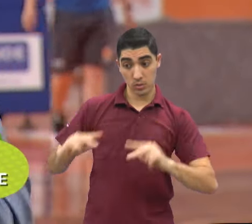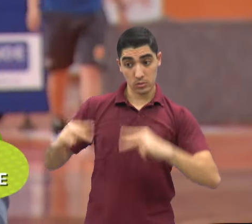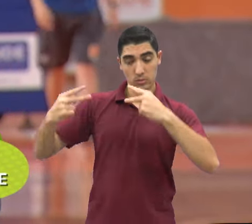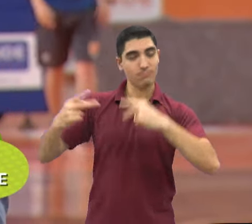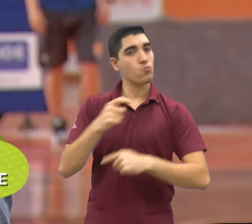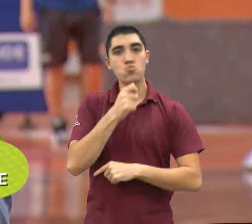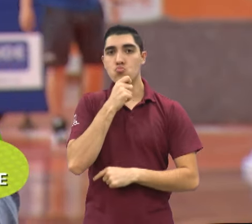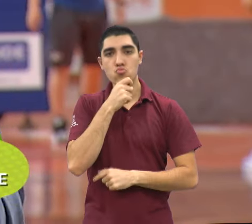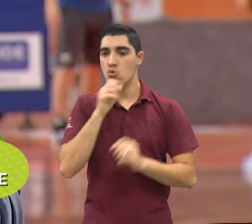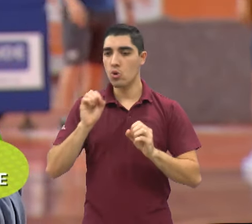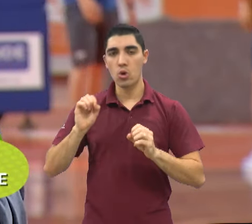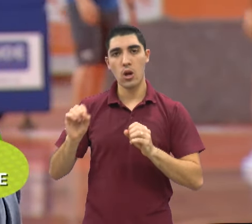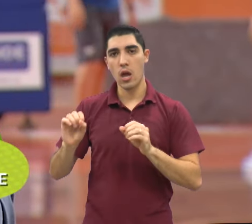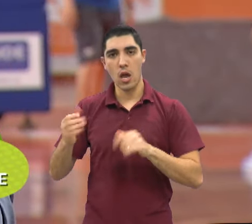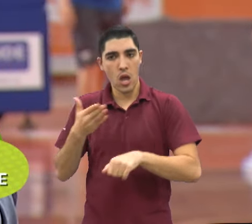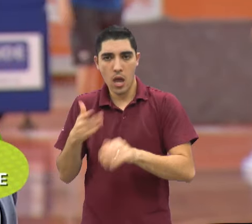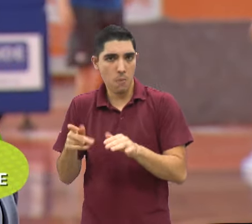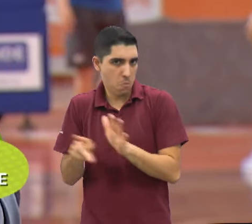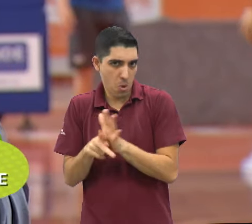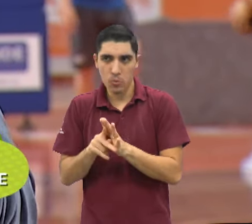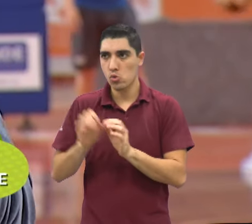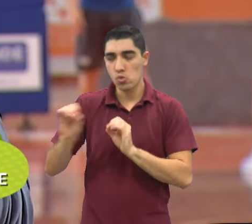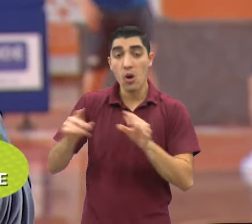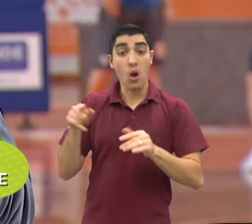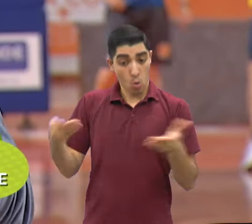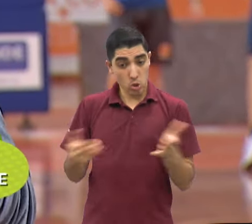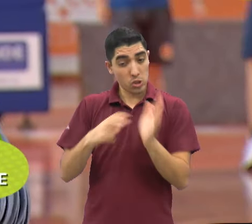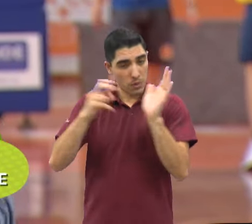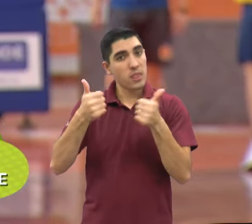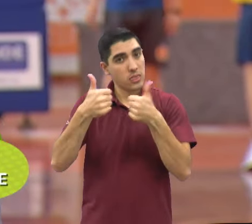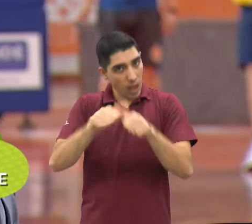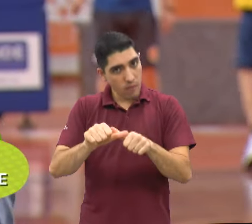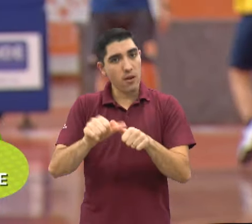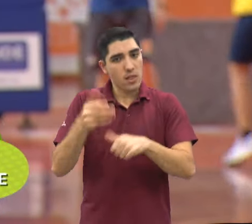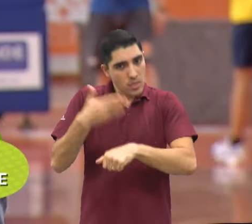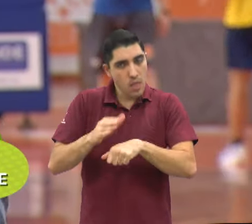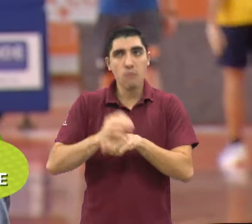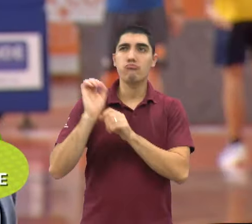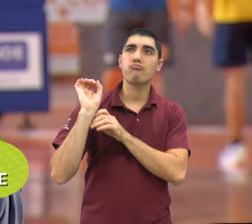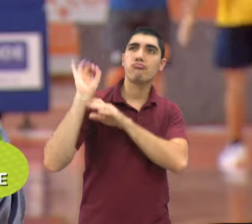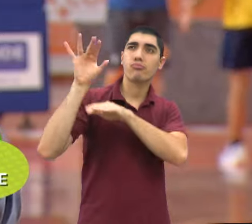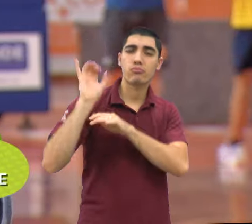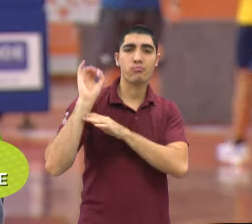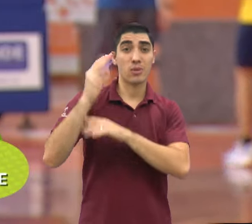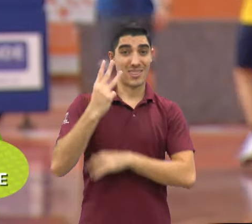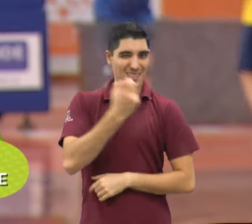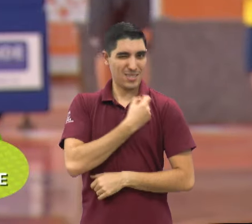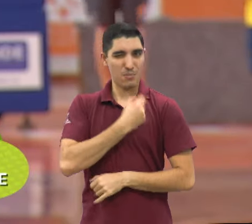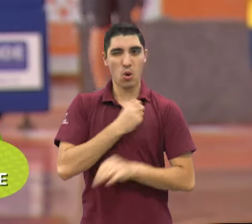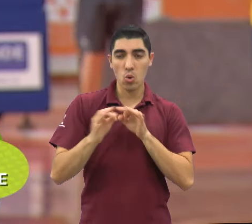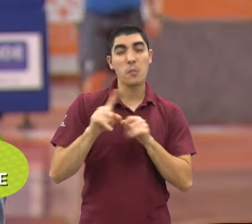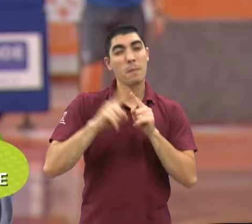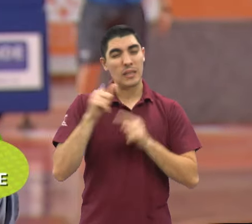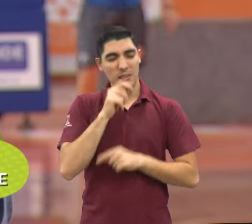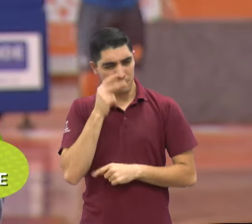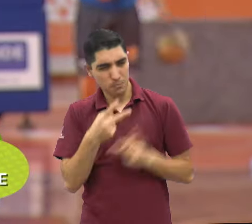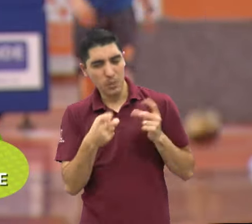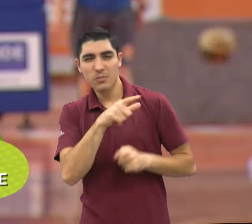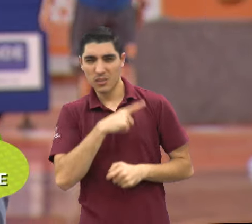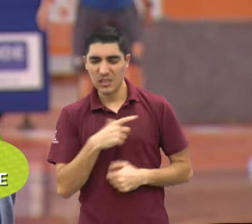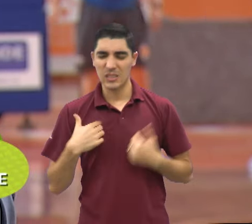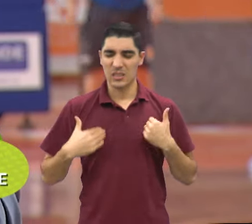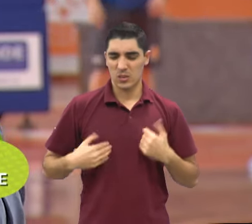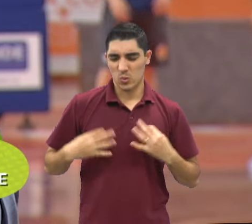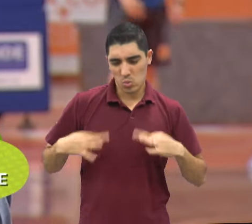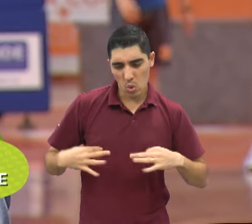aqui treinando pela manhã, fazendo alguns arremessos de 3, mas com muitas dificuldades ainda de locomoção. E no vestiário, antes da partida,